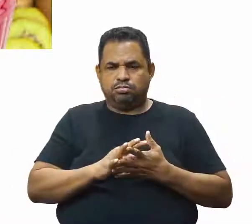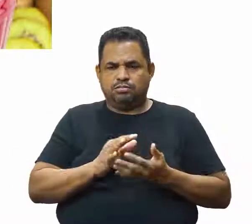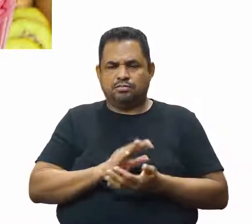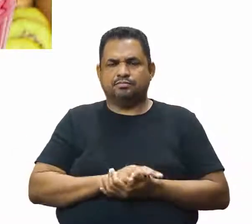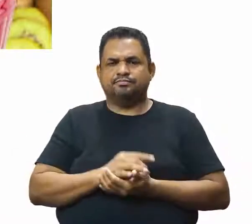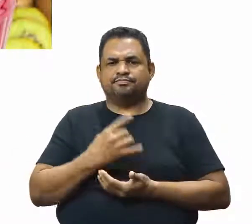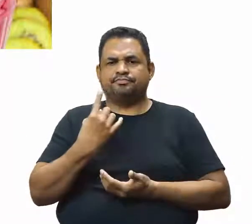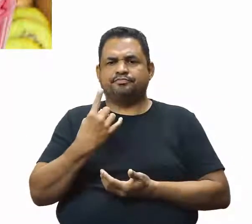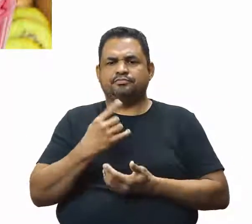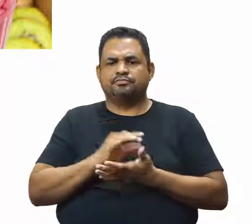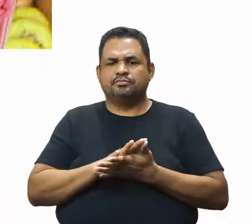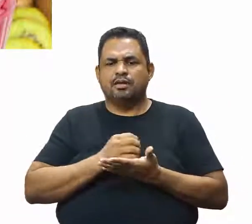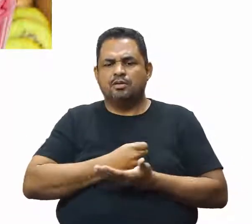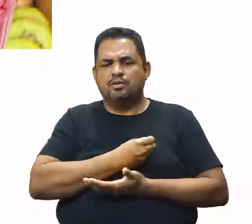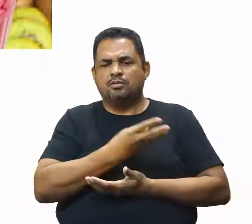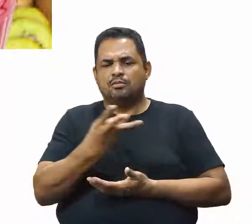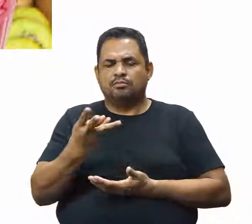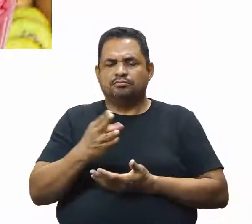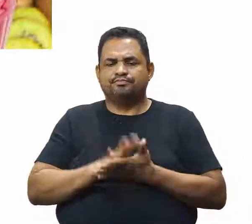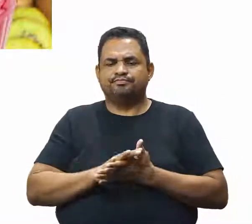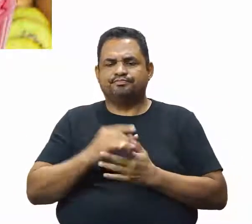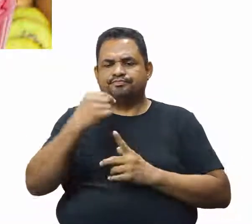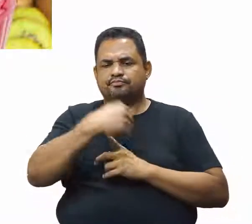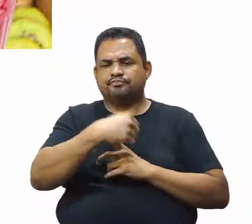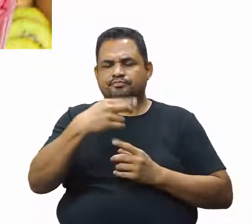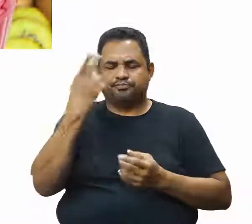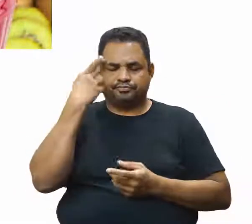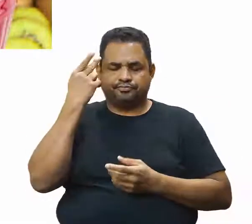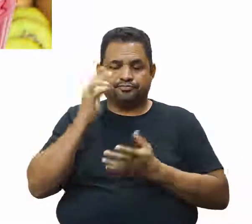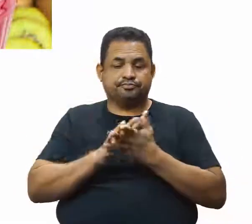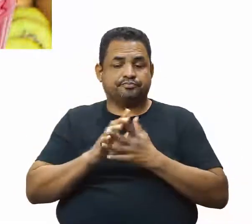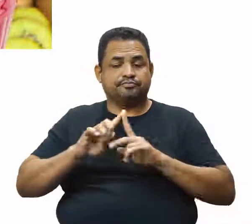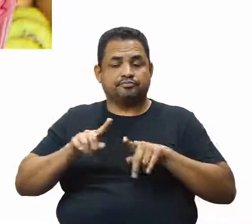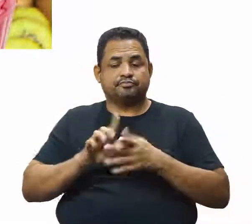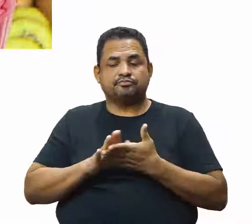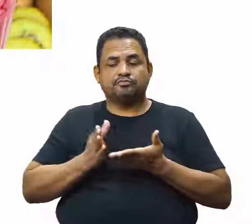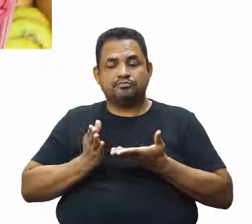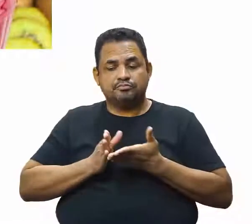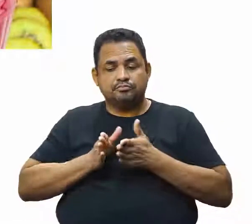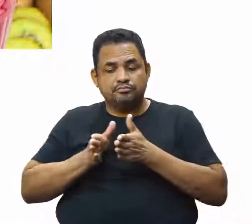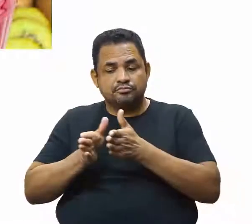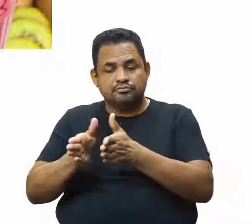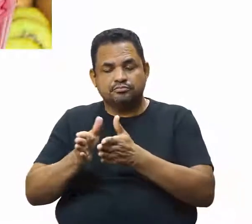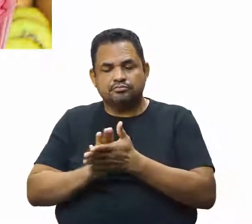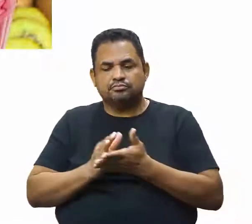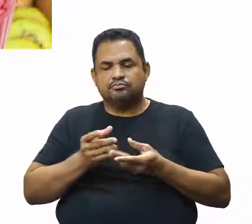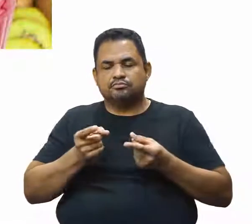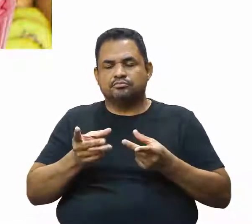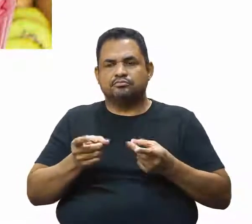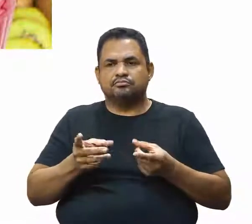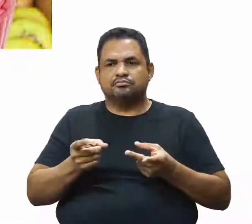vende uma porcentagem dessa banana in natura, mas a outra direciona para o mercado